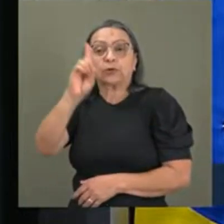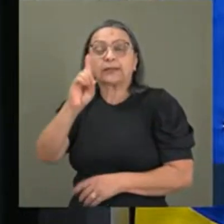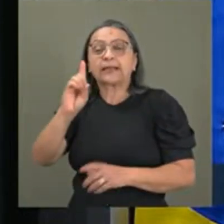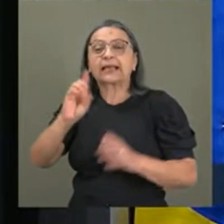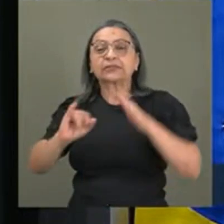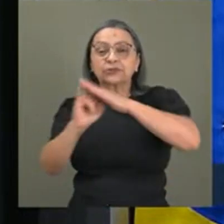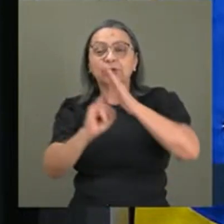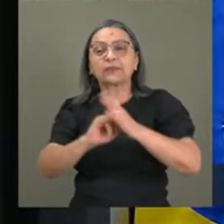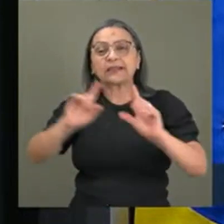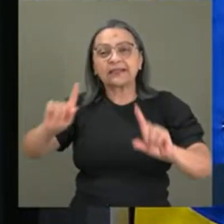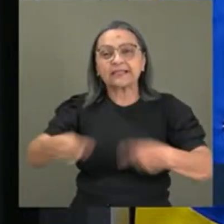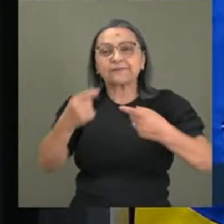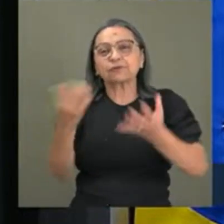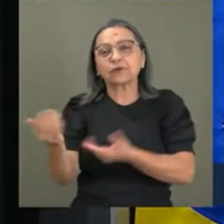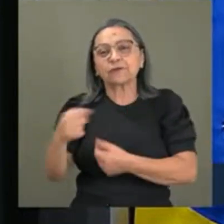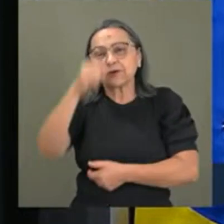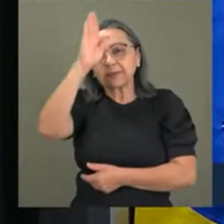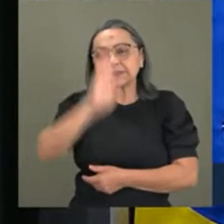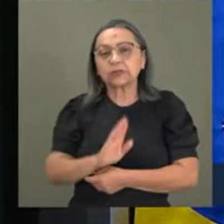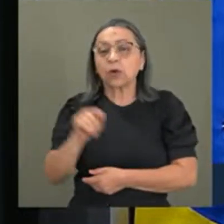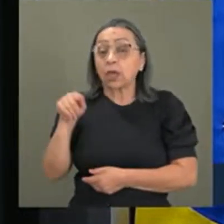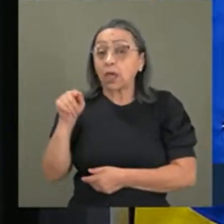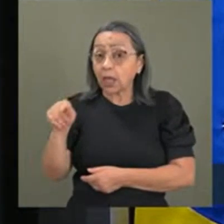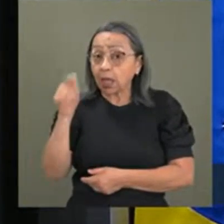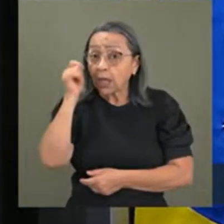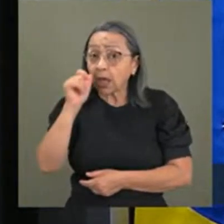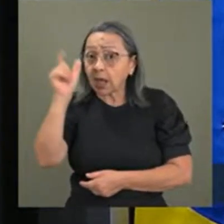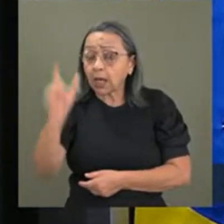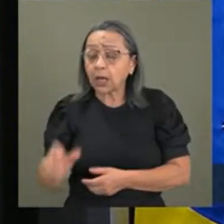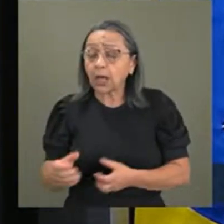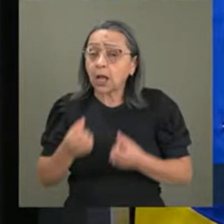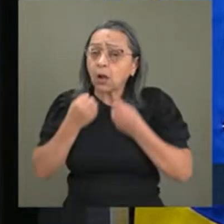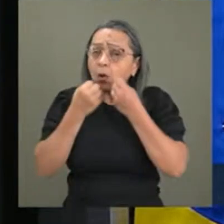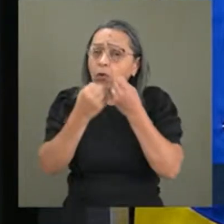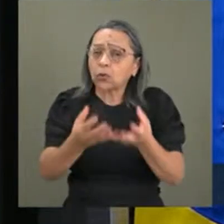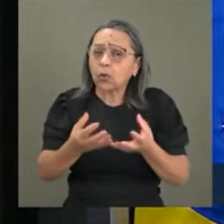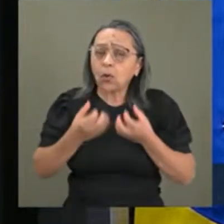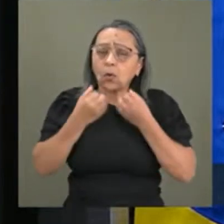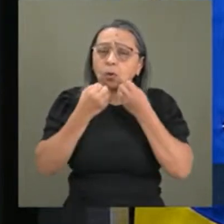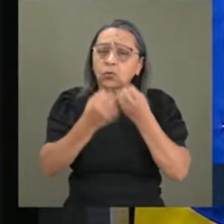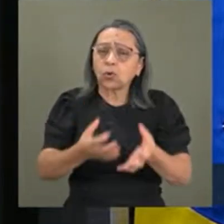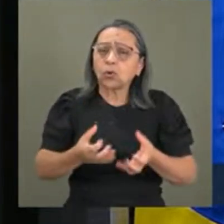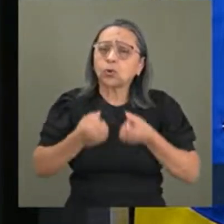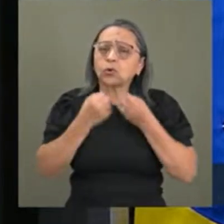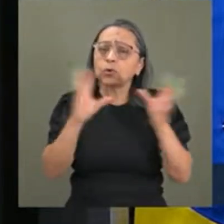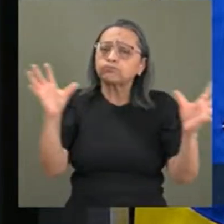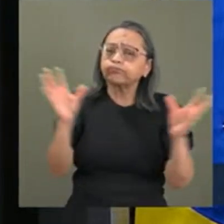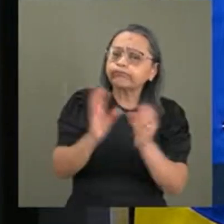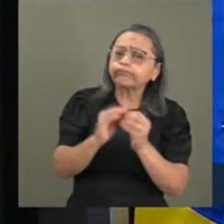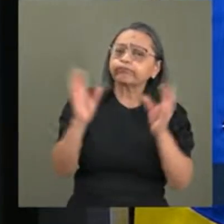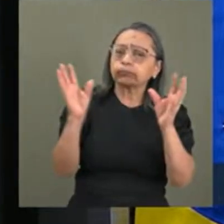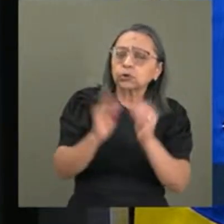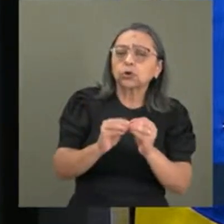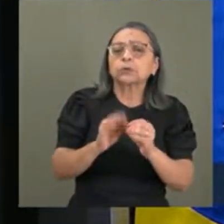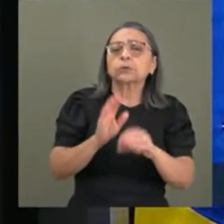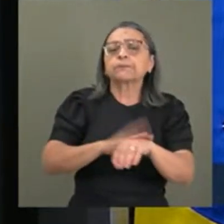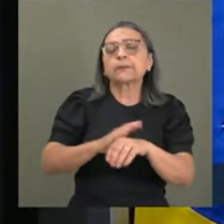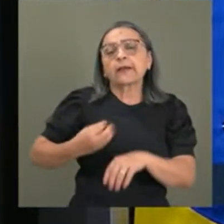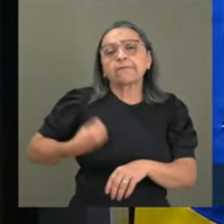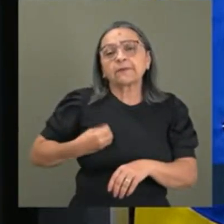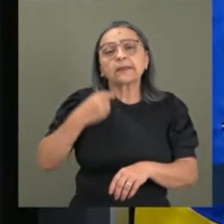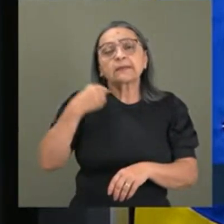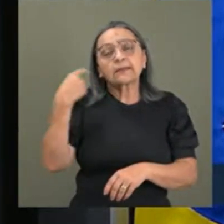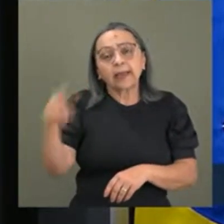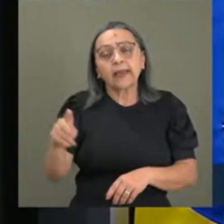Jovem do Brasil, relatou um pouco dos tormentos anos que passou tentando resgatar seu